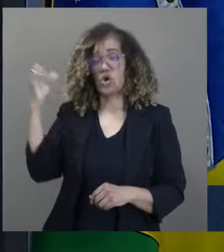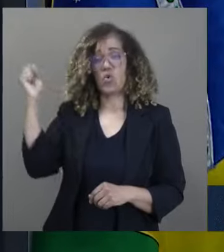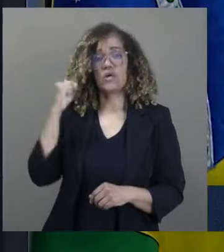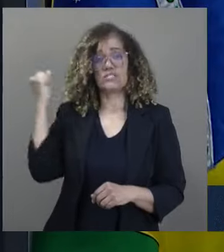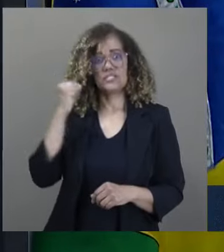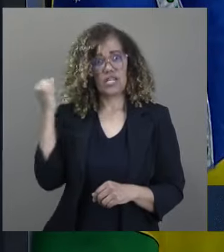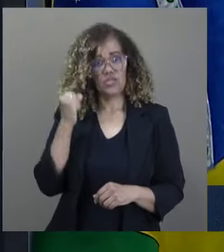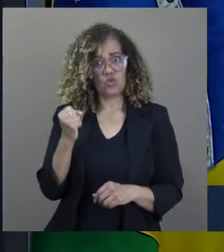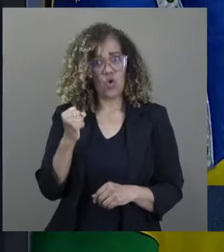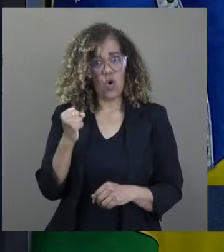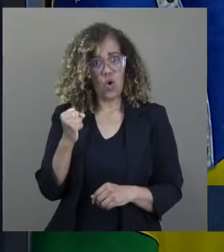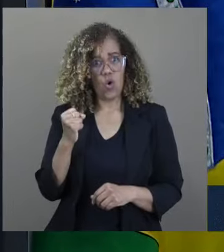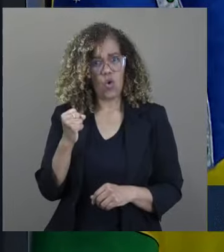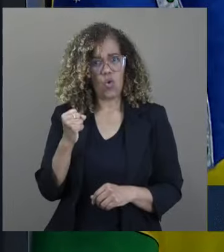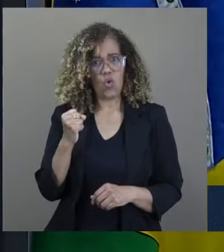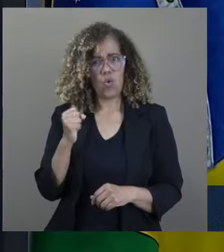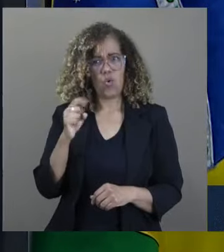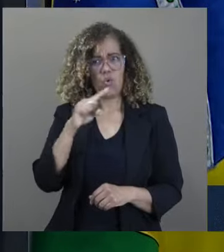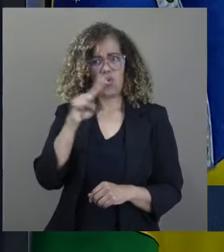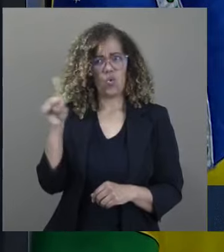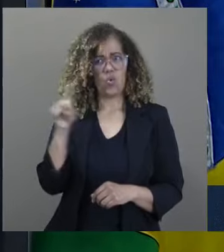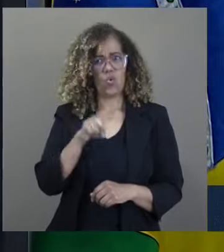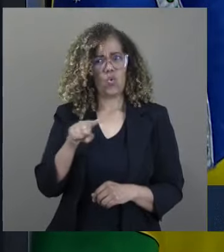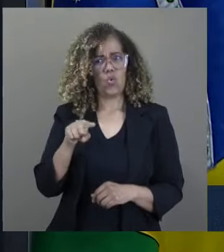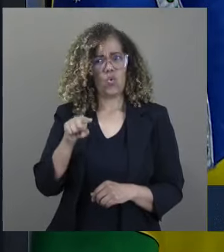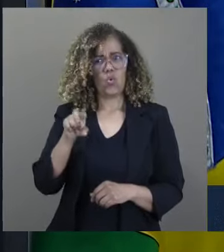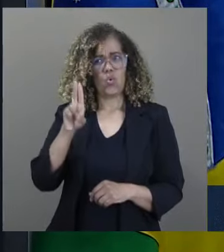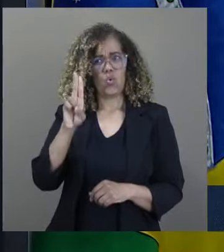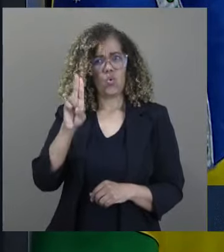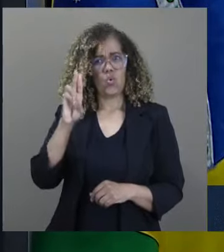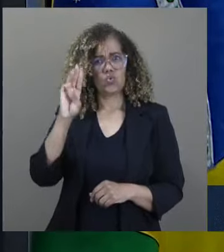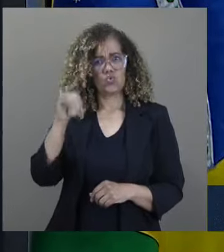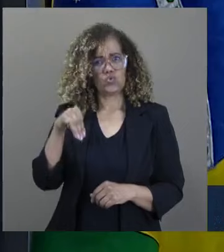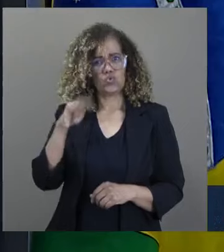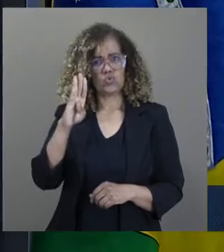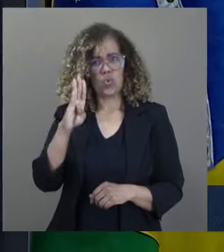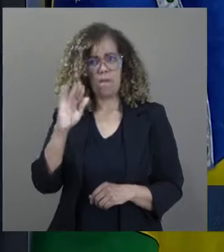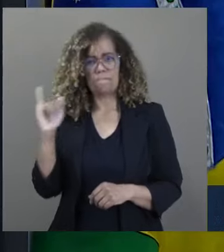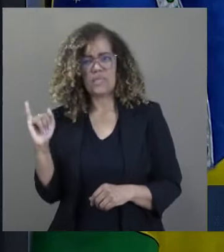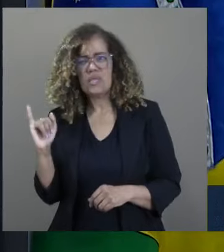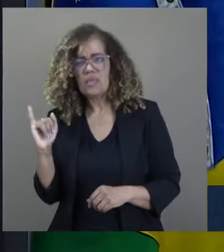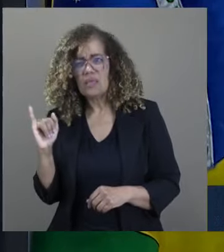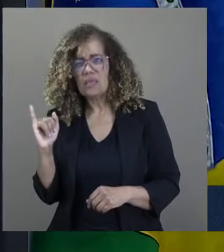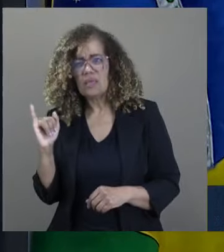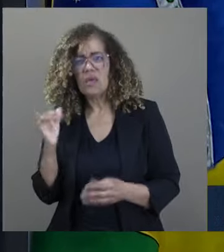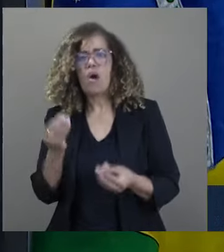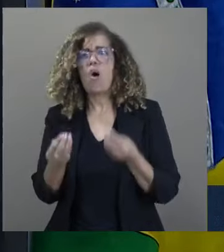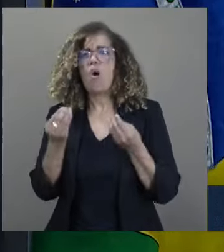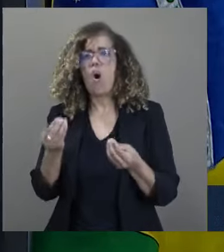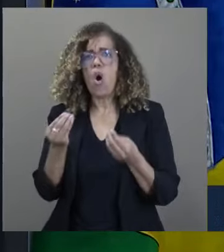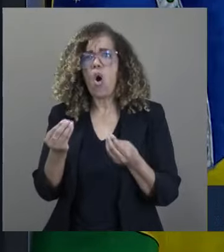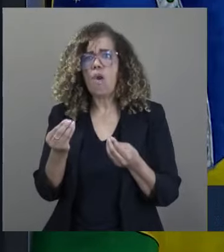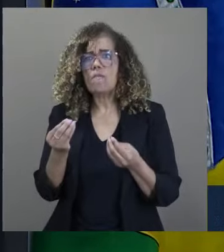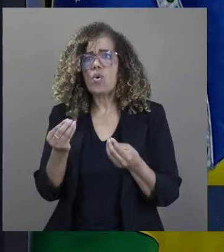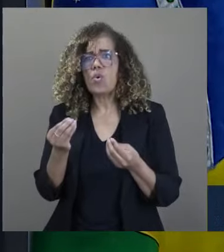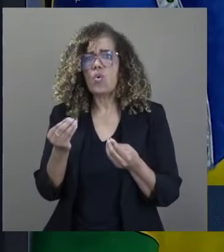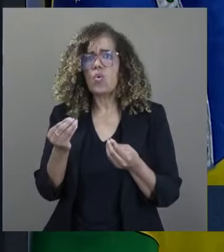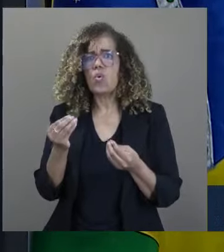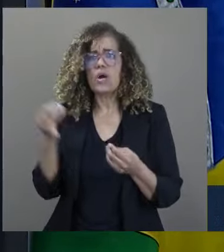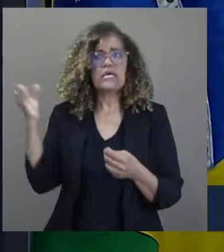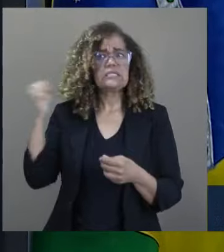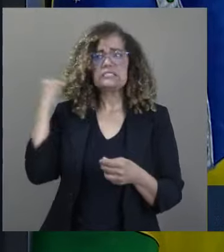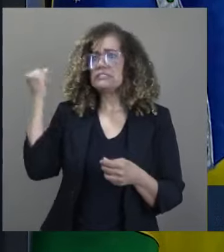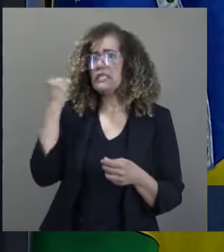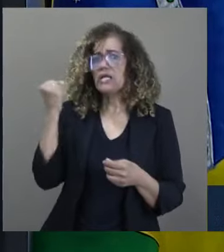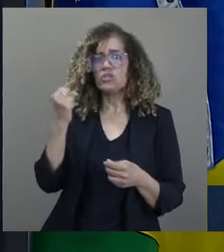eles disseram: como é que é? Senador zumbi? Sim, é um senador que não pode dar entrevistas,